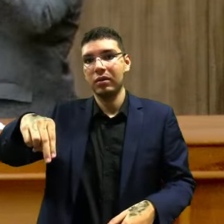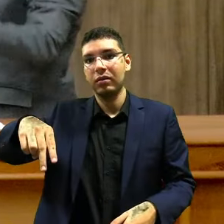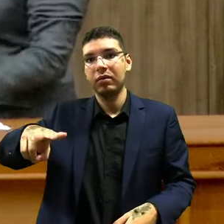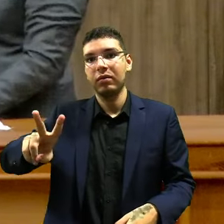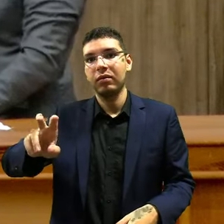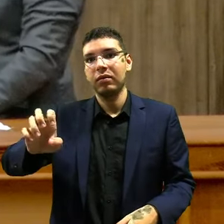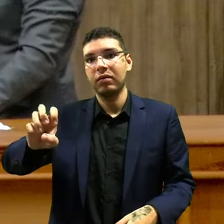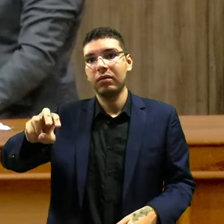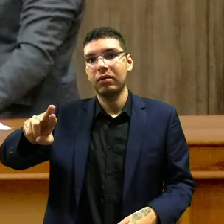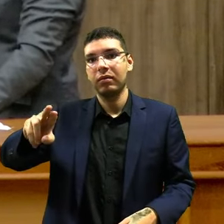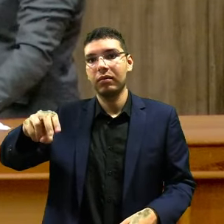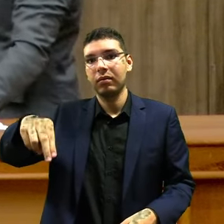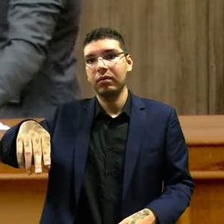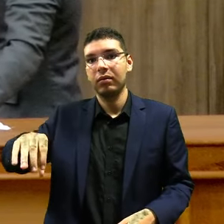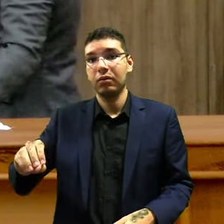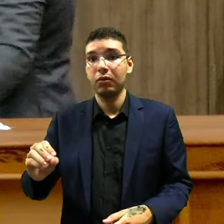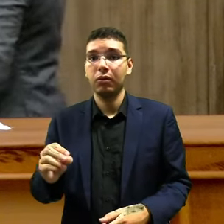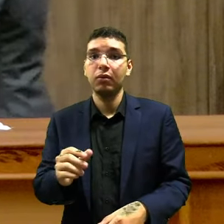crente